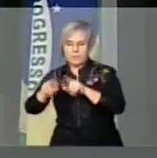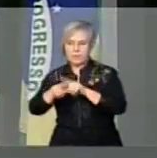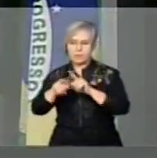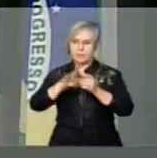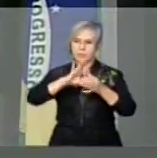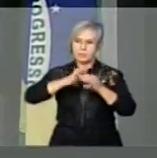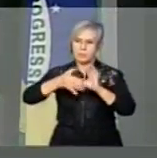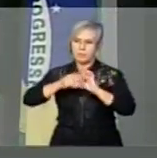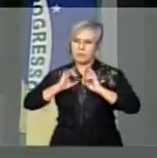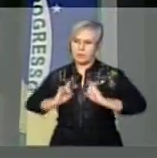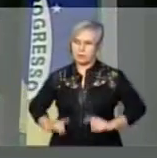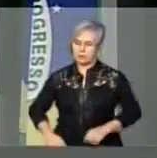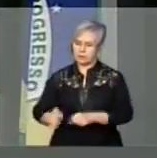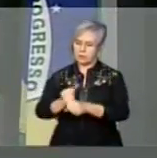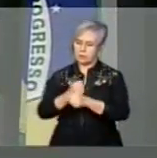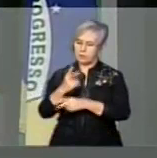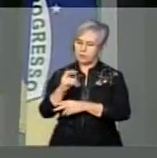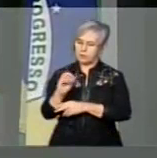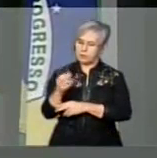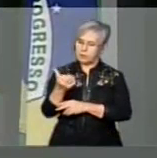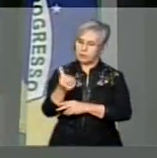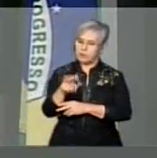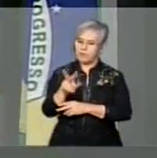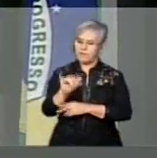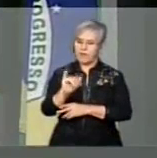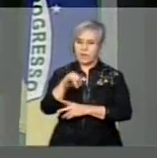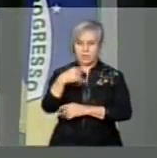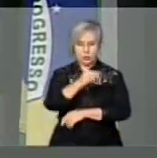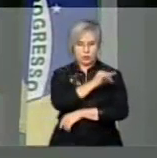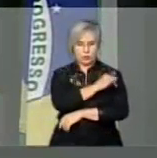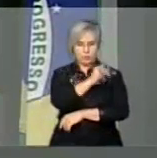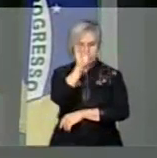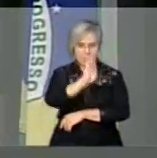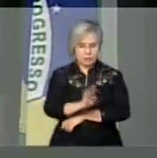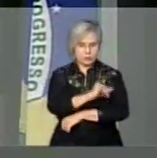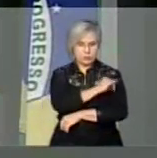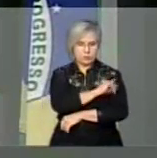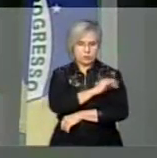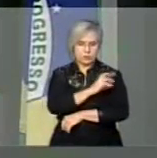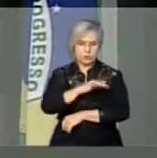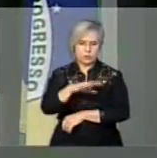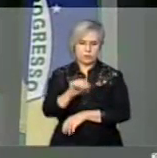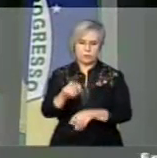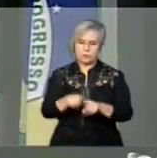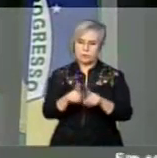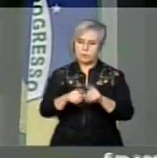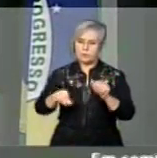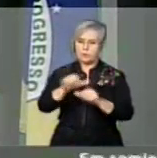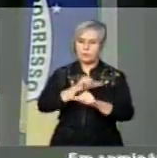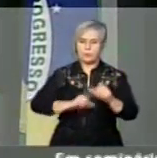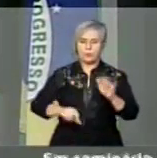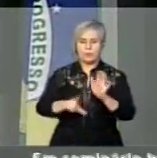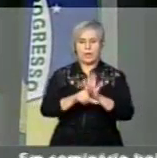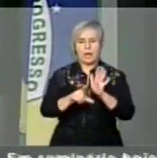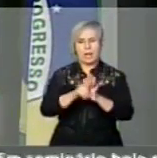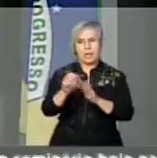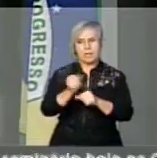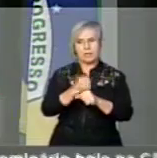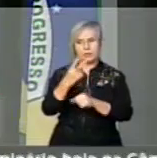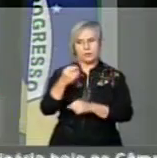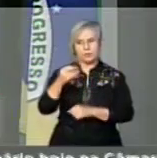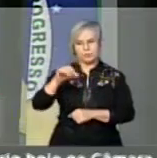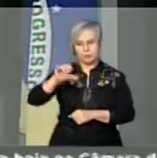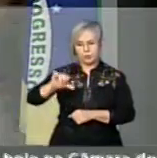de 2016, que serão realizados no Brasil, e altera a Lei 12.035, de 1º de outubro de 2009,